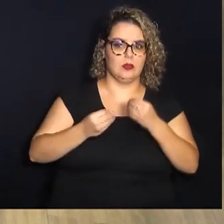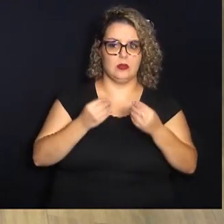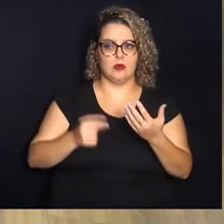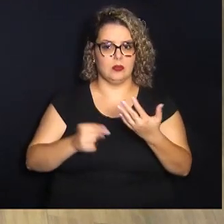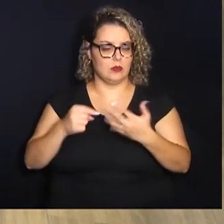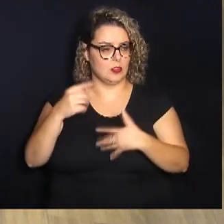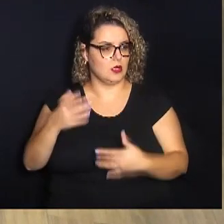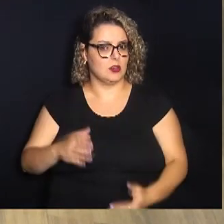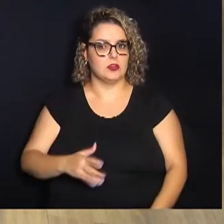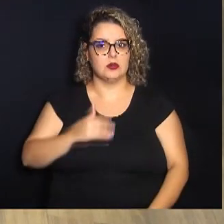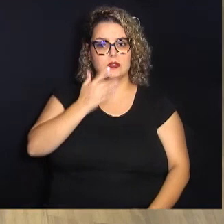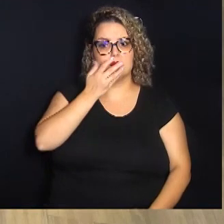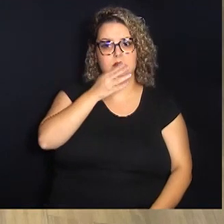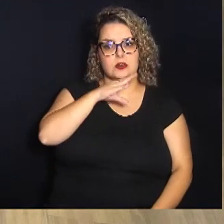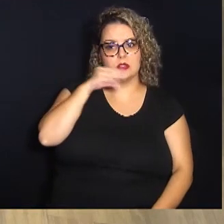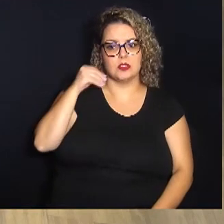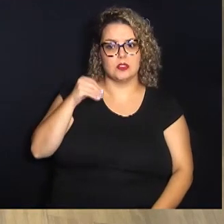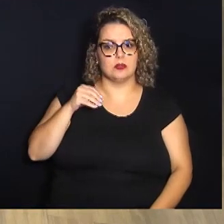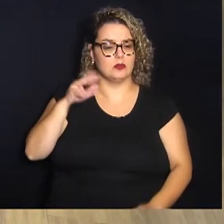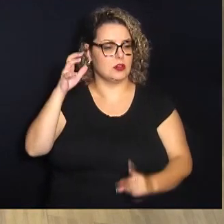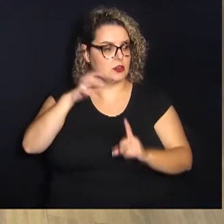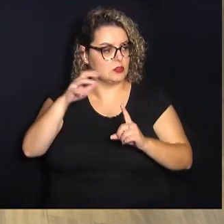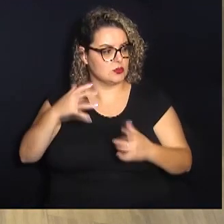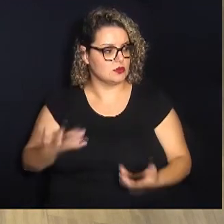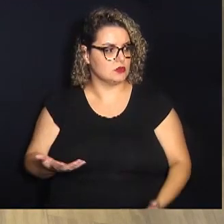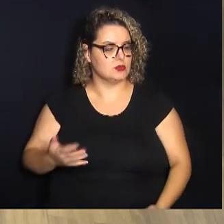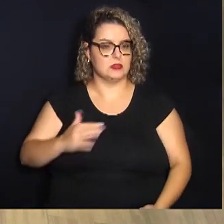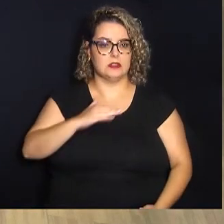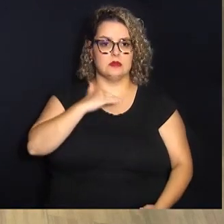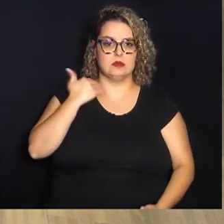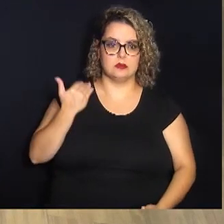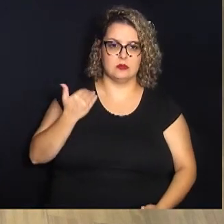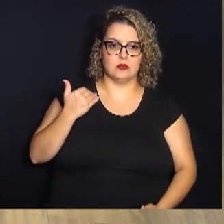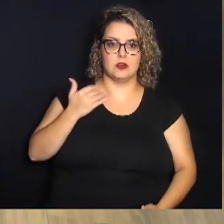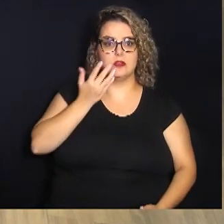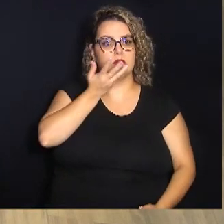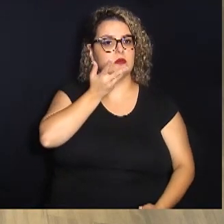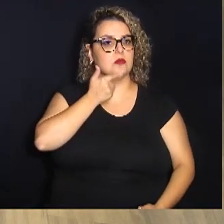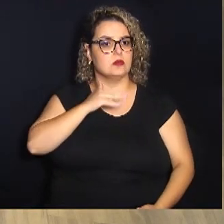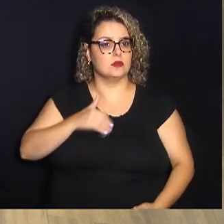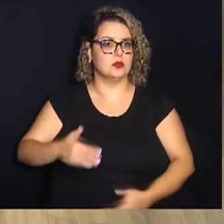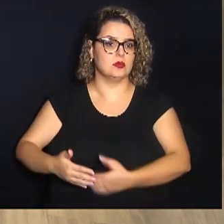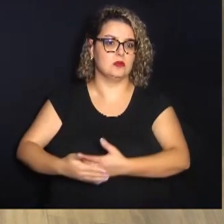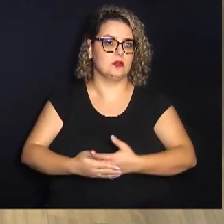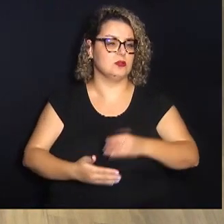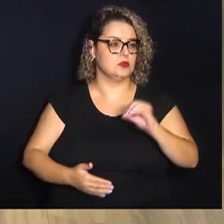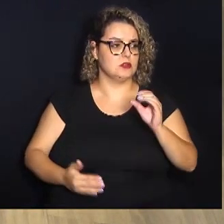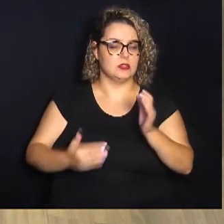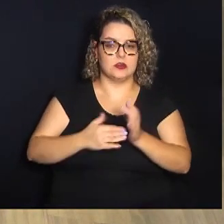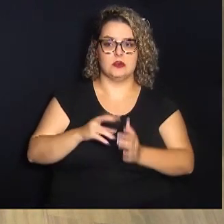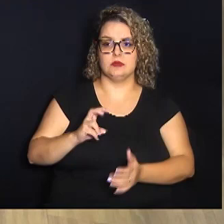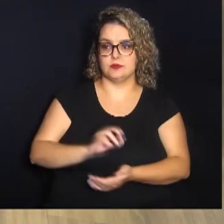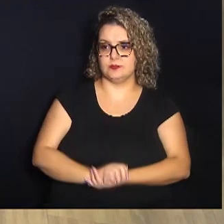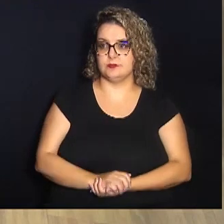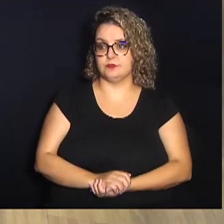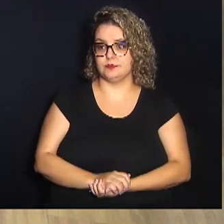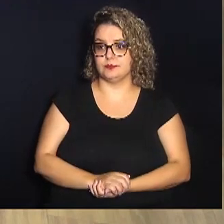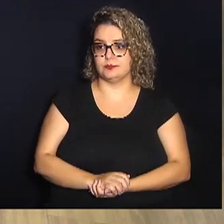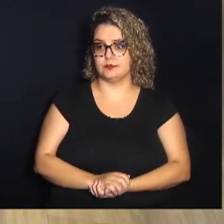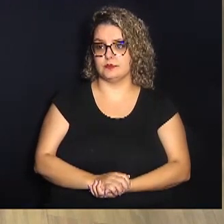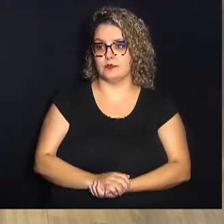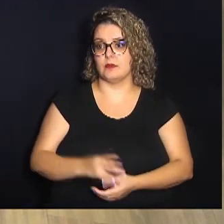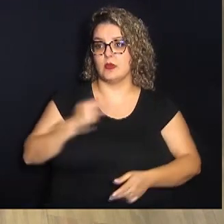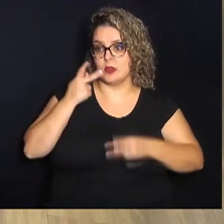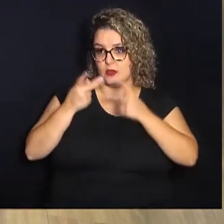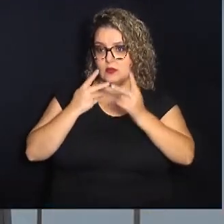de adolescentes ainda mais infectado, mas as mortes mais com as crianças, os bebês de 0 a 5? Eu comentei um